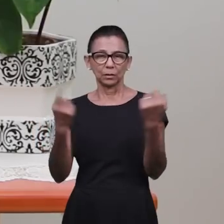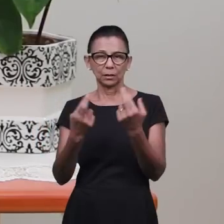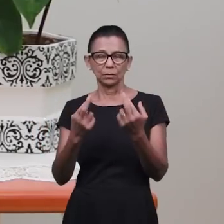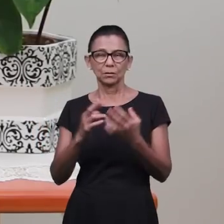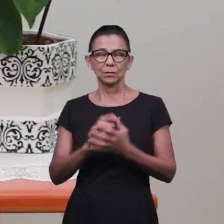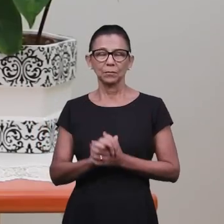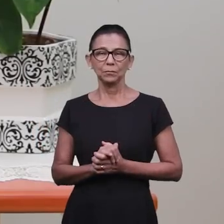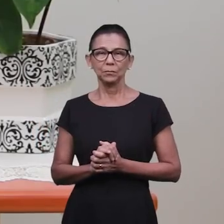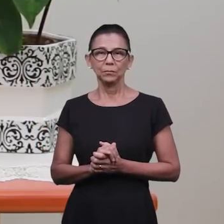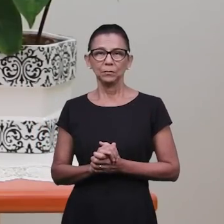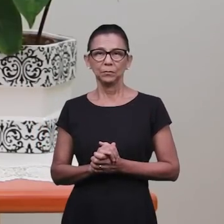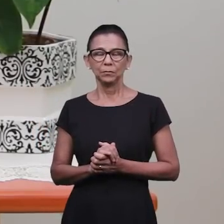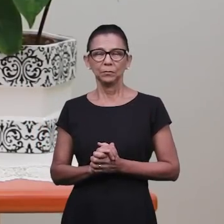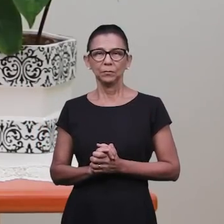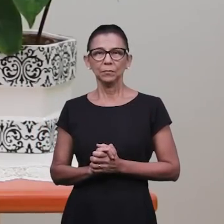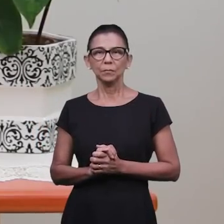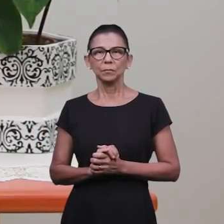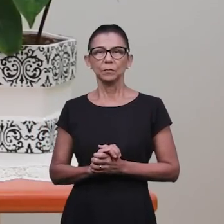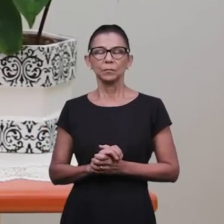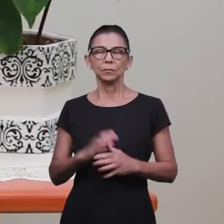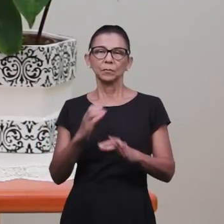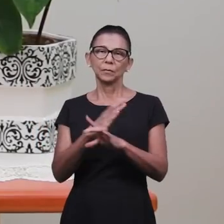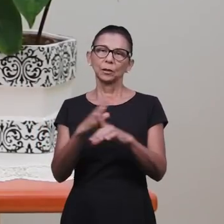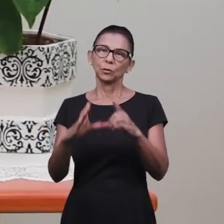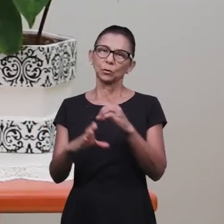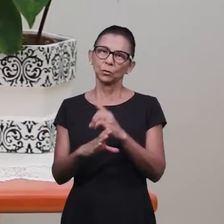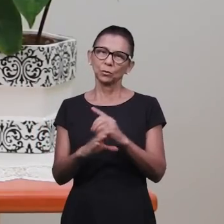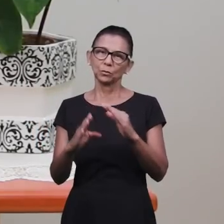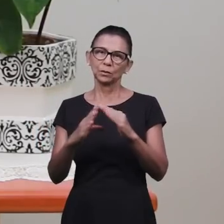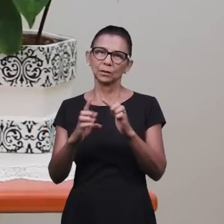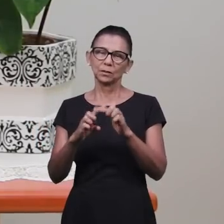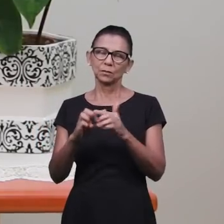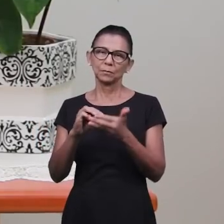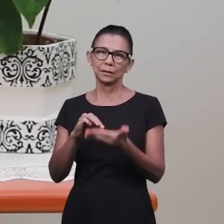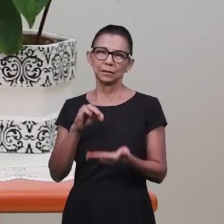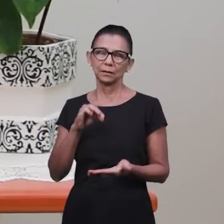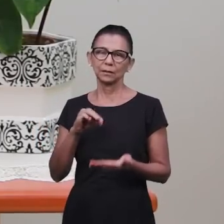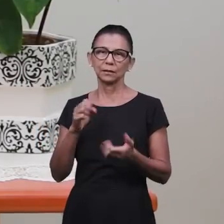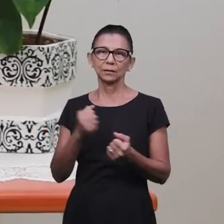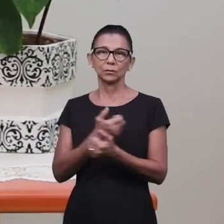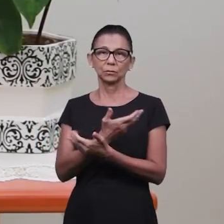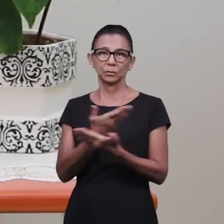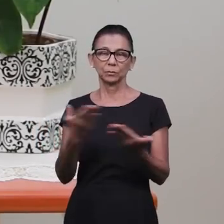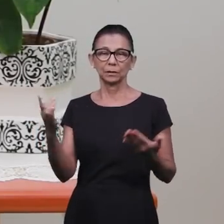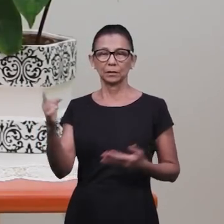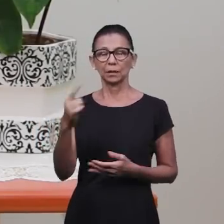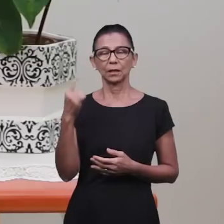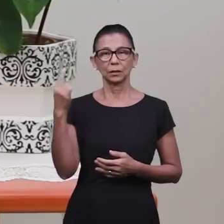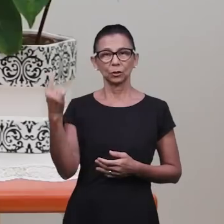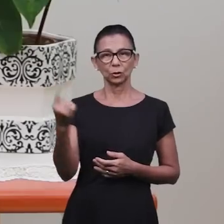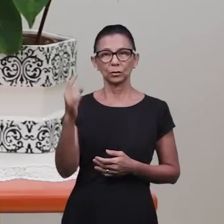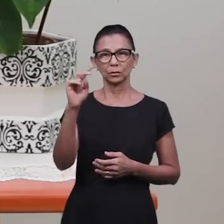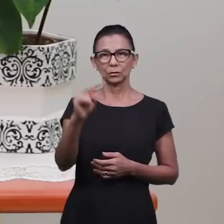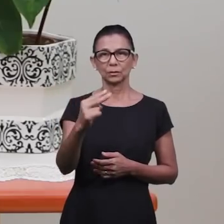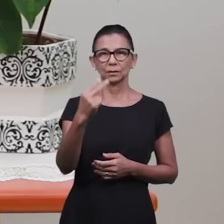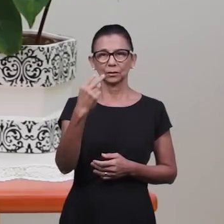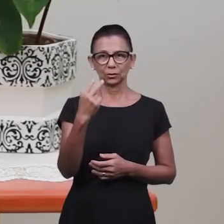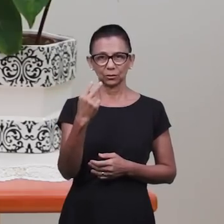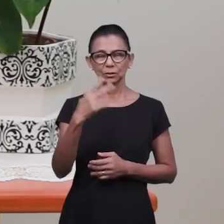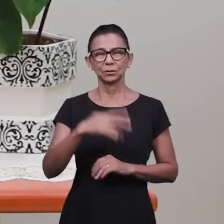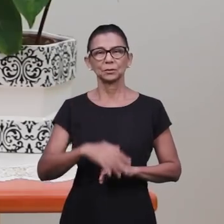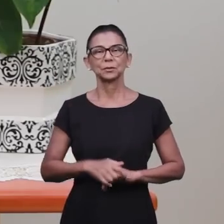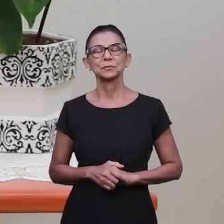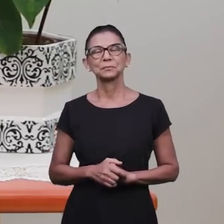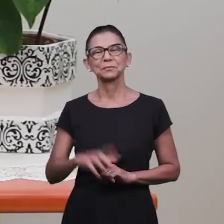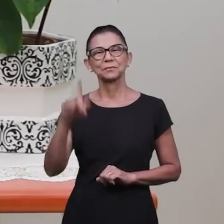Nós estamos aqui reunidos para mais um culto da Igreja Cristã Maranata. E nós queremos saudar a todos os nossos irmãos